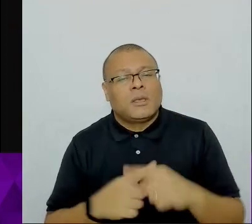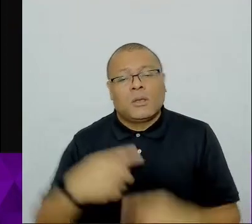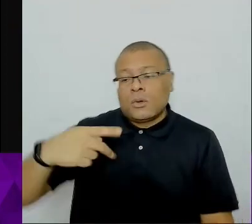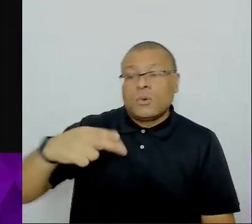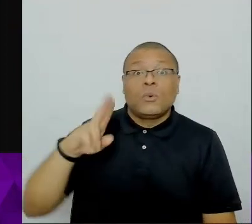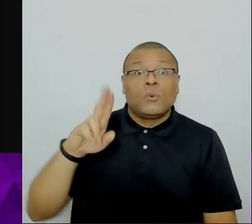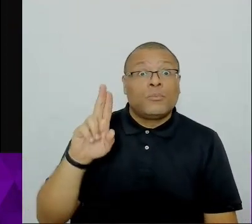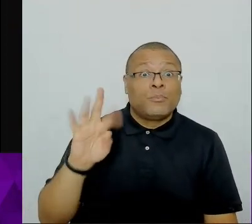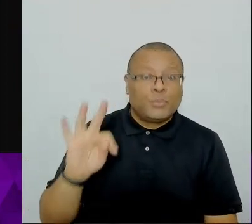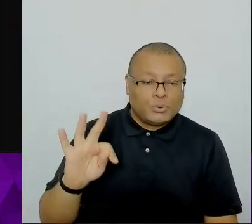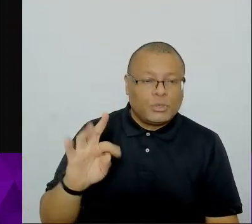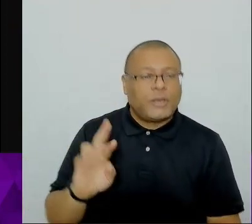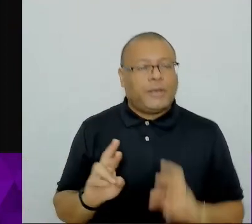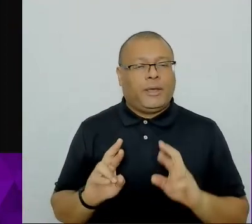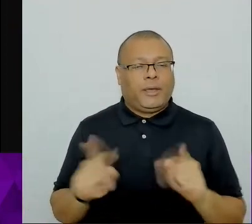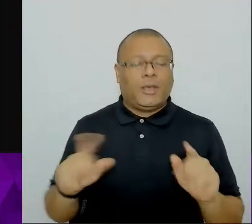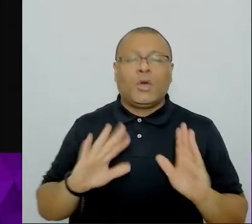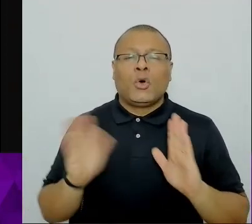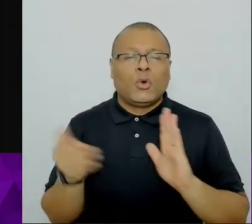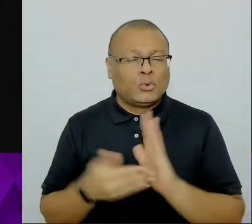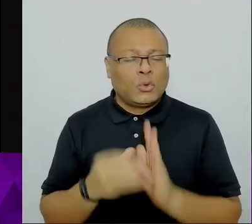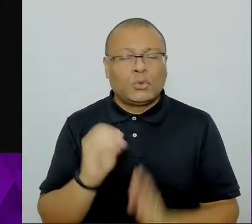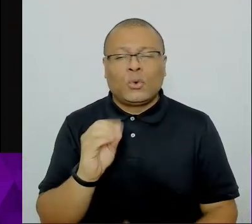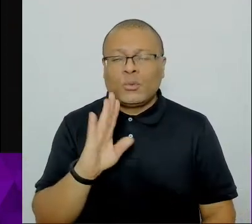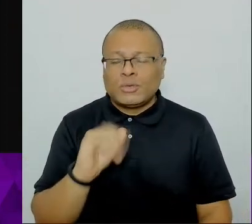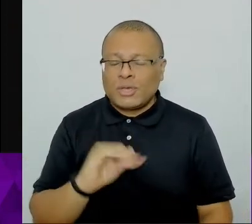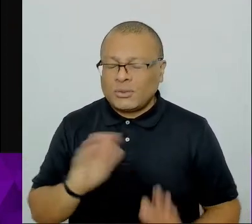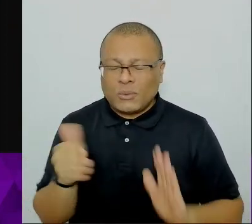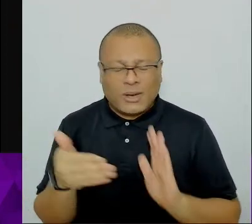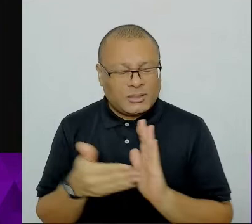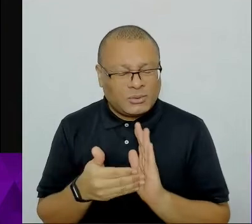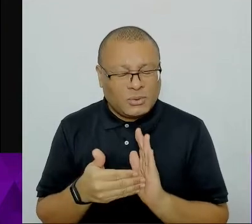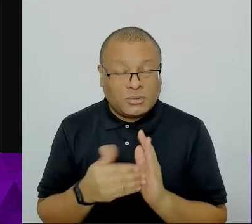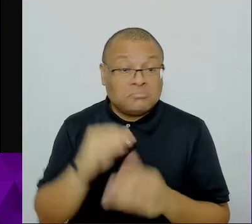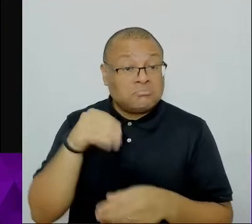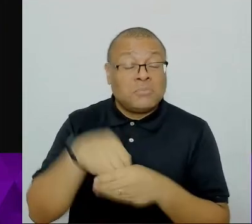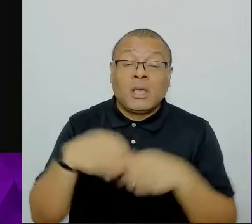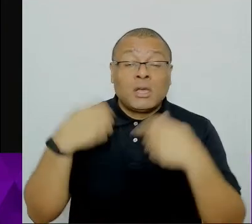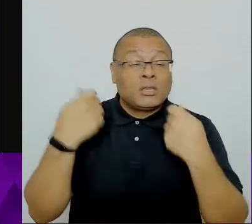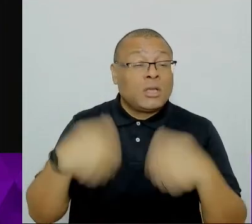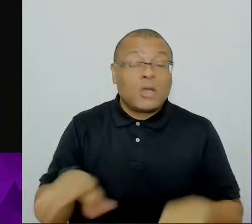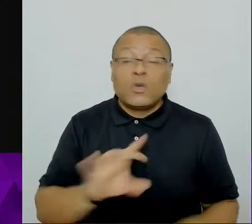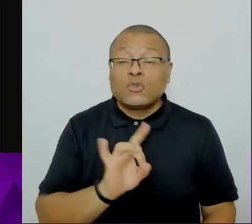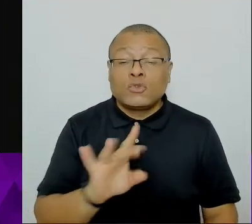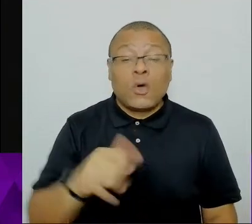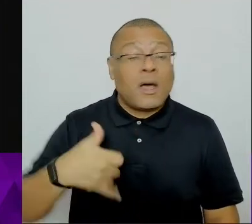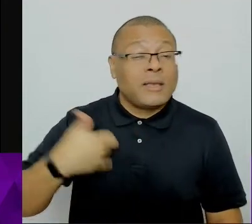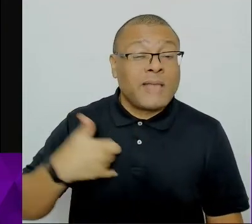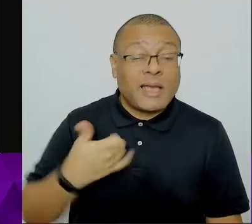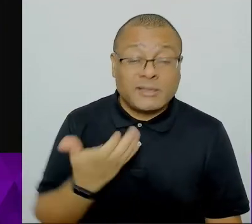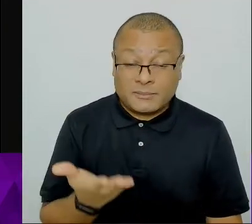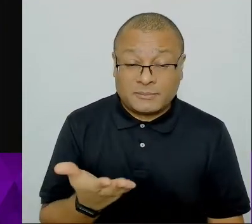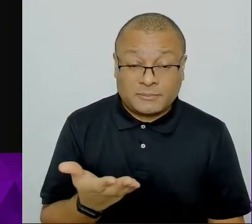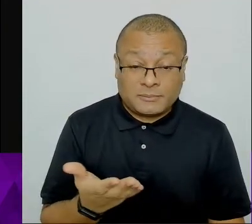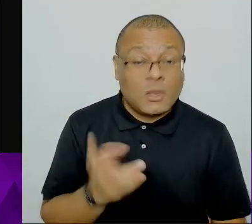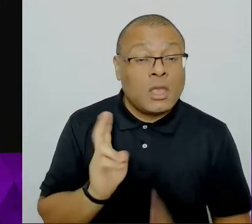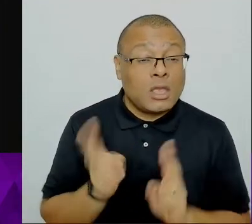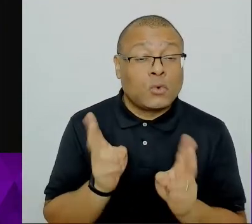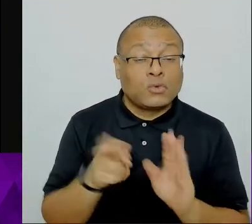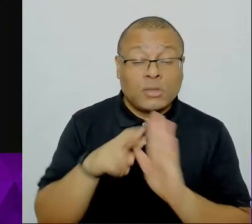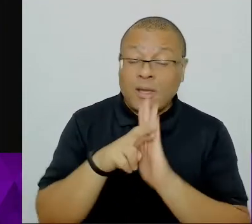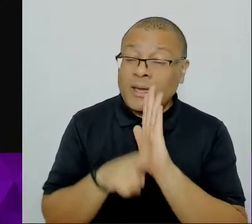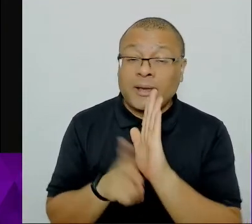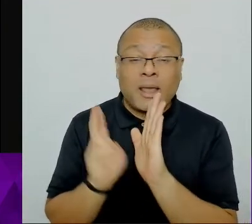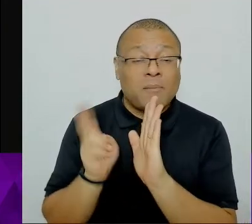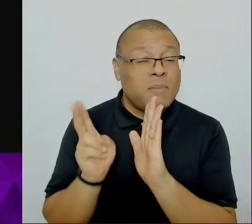gente mande todo o objeto na requisição. A gente pode mandar, por exemplo, apenas a idade. E ele segue o mesmo padrão